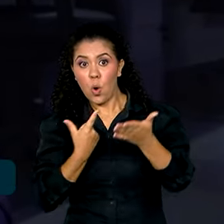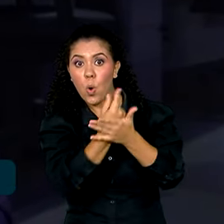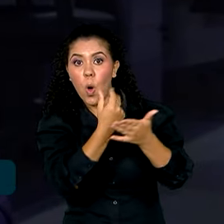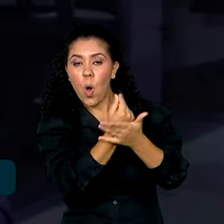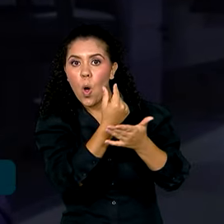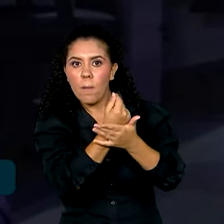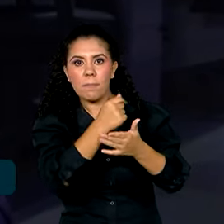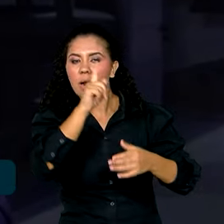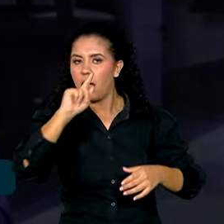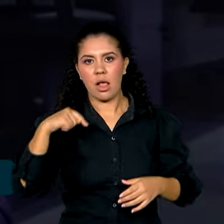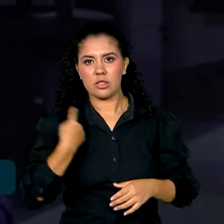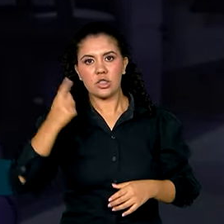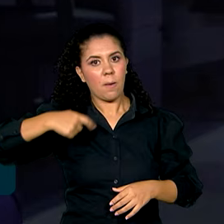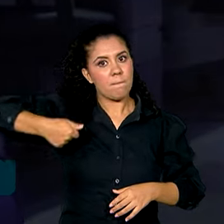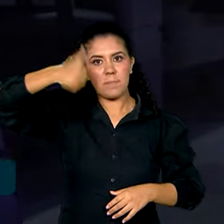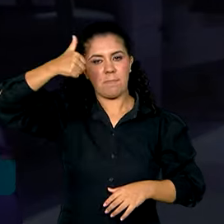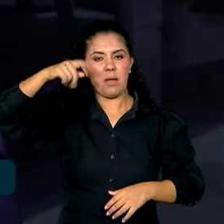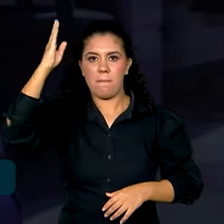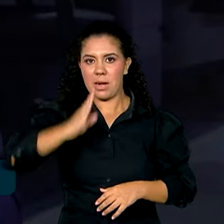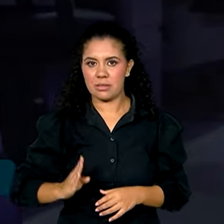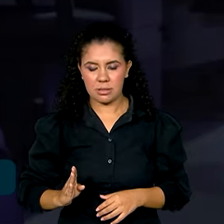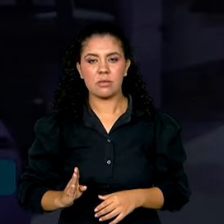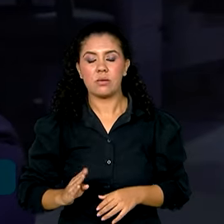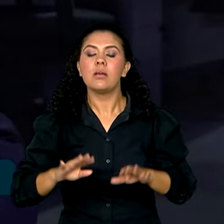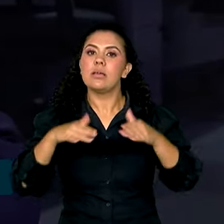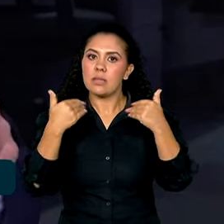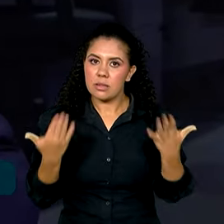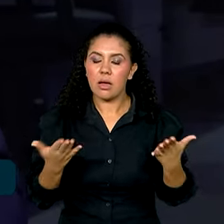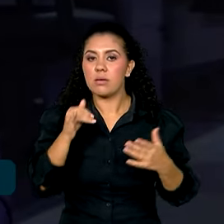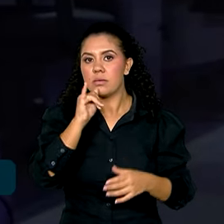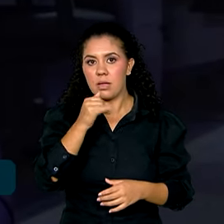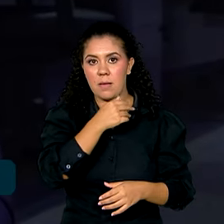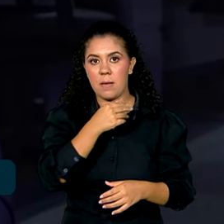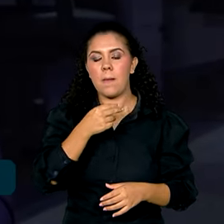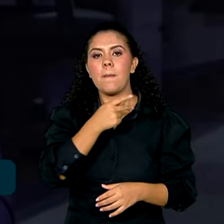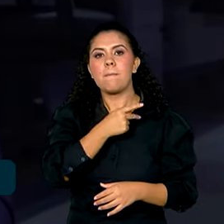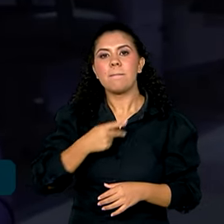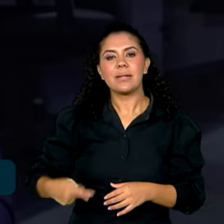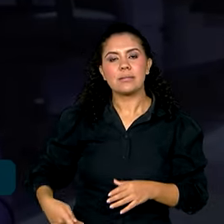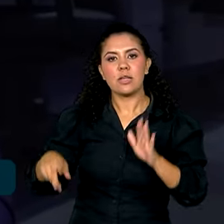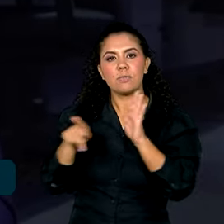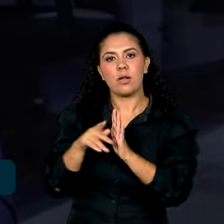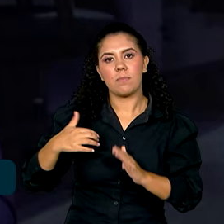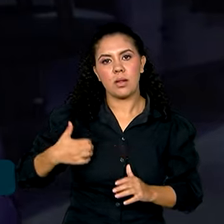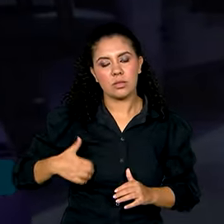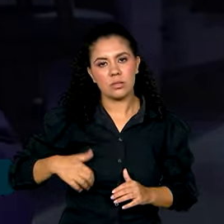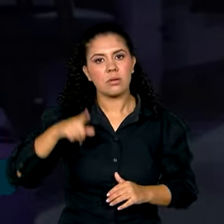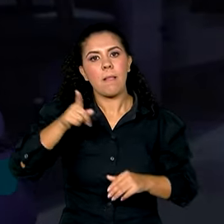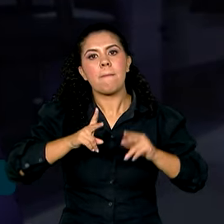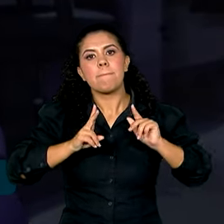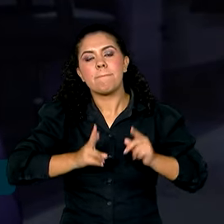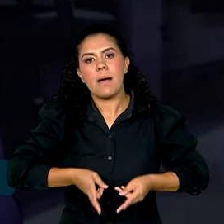Nós somos o primeiro parceiro comercial. Aliás, chamo a atenção que o presidente Milei manteve o